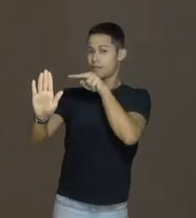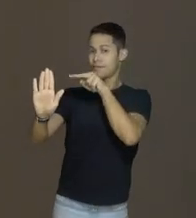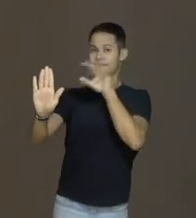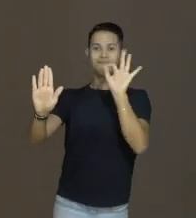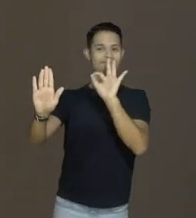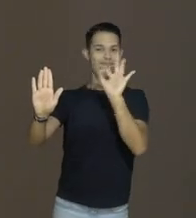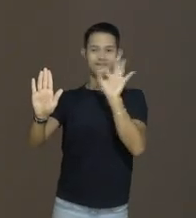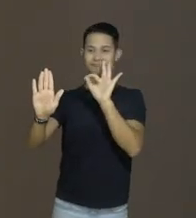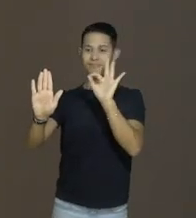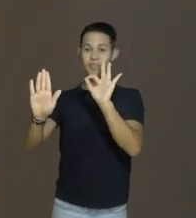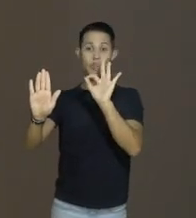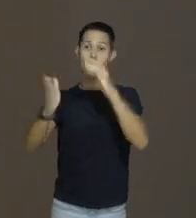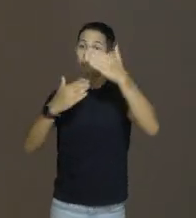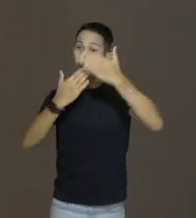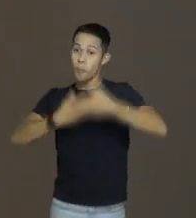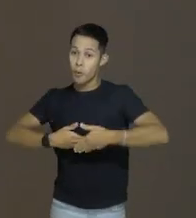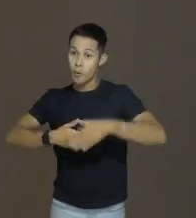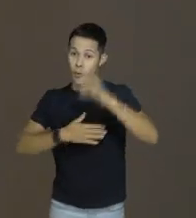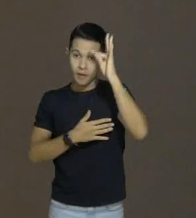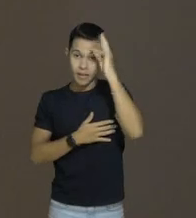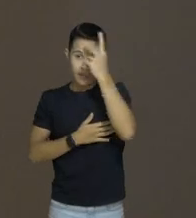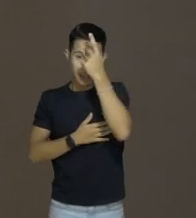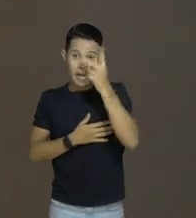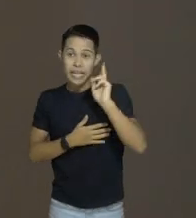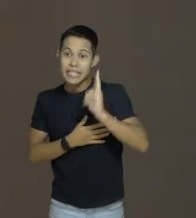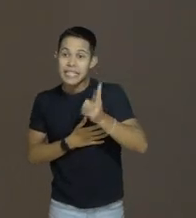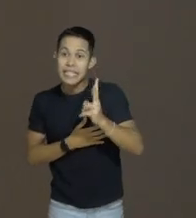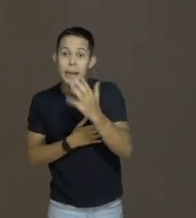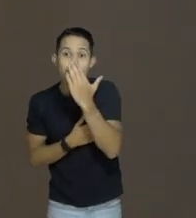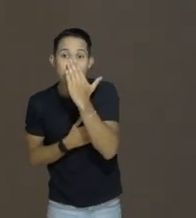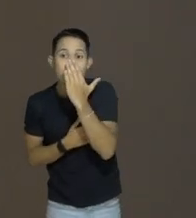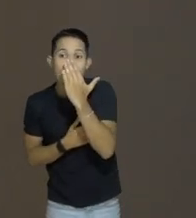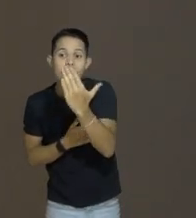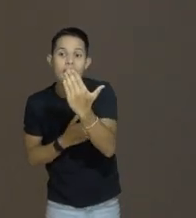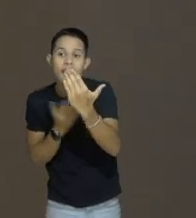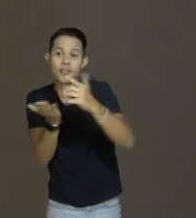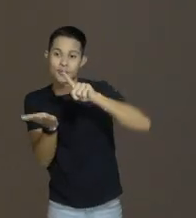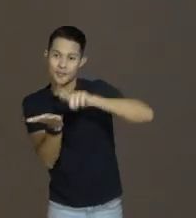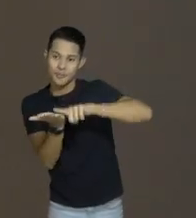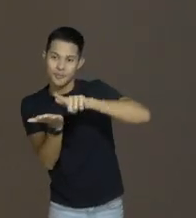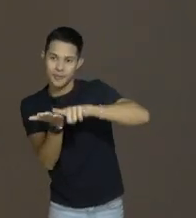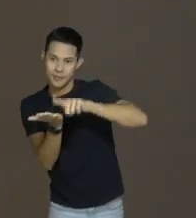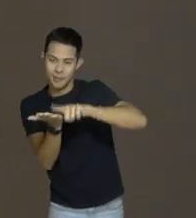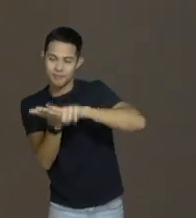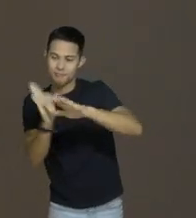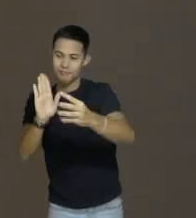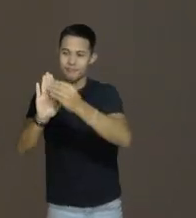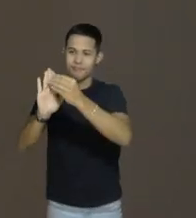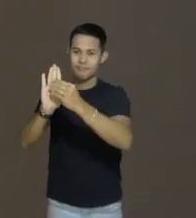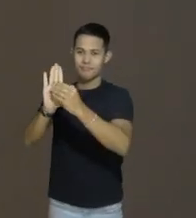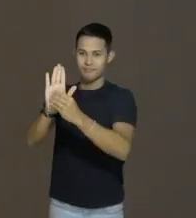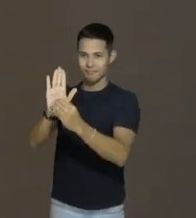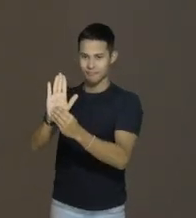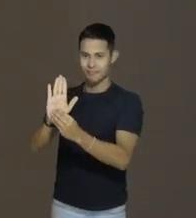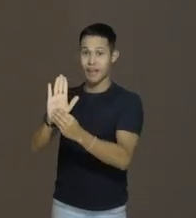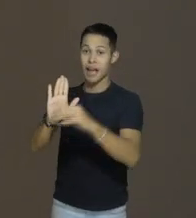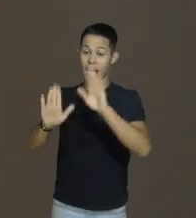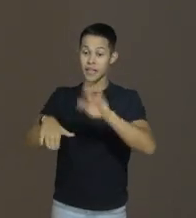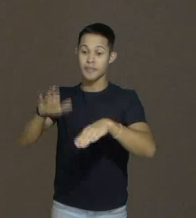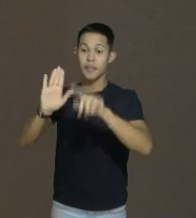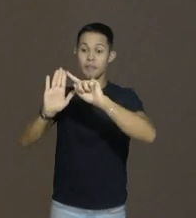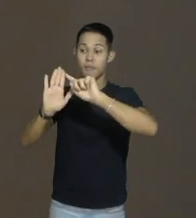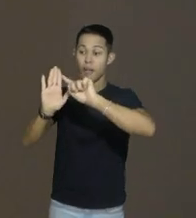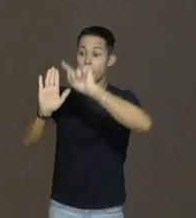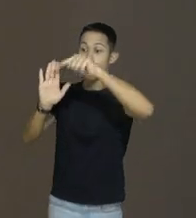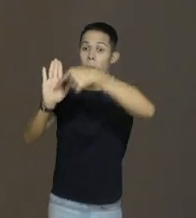estão normalmente todas na minha na folha da frente, para ele não ter. Senão, eles deixam, eles pulam questão, se a questão